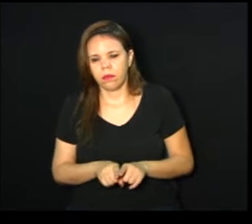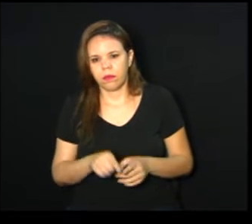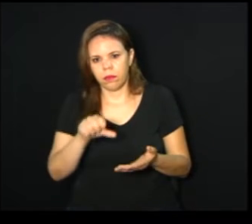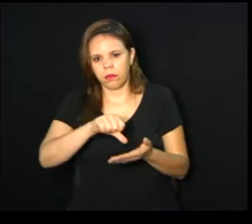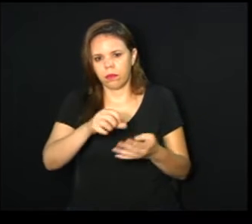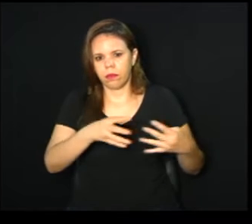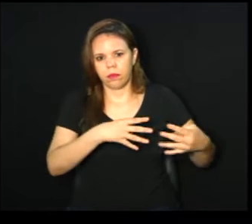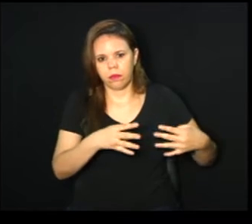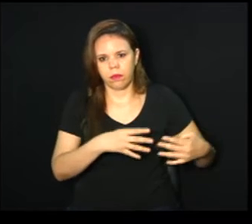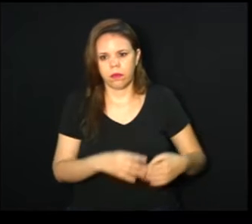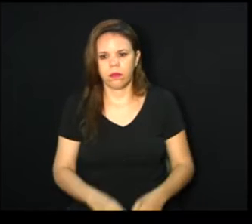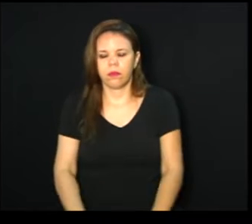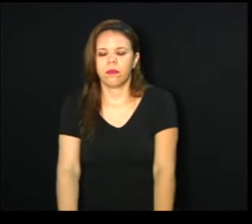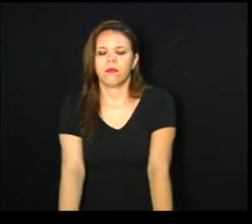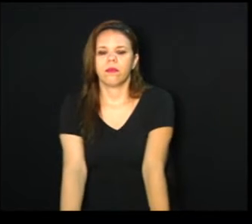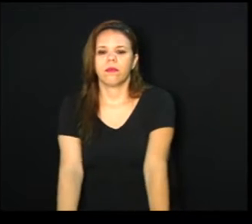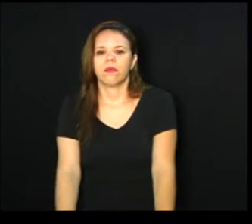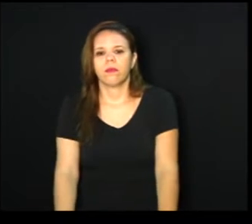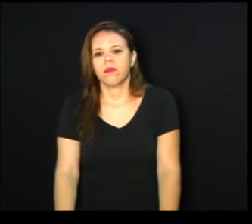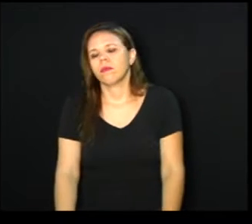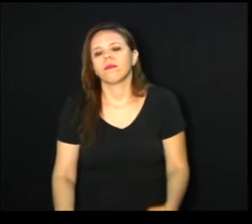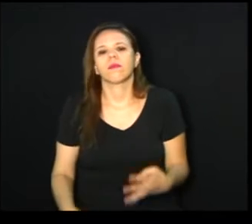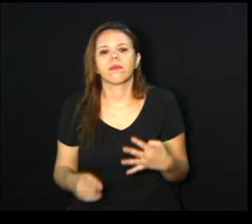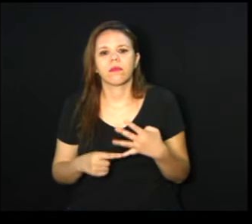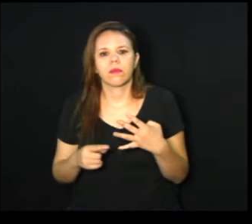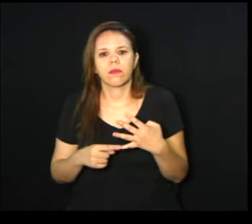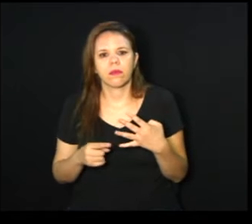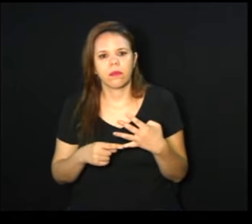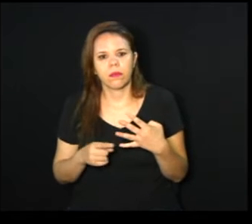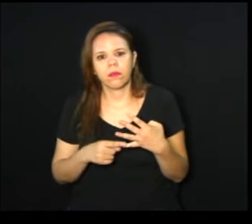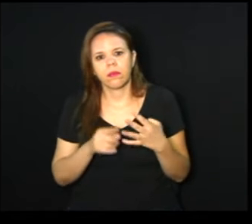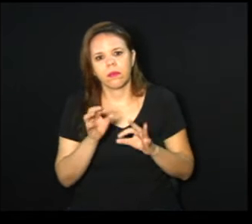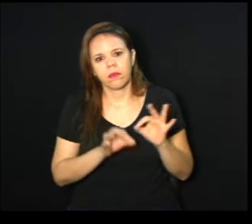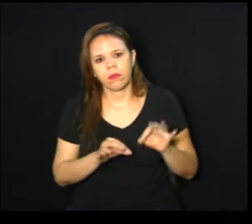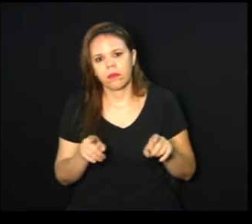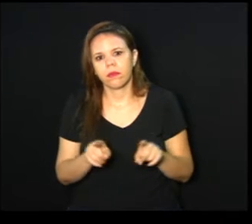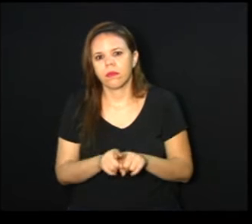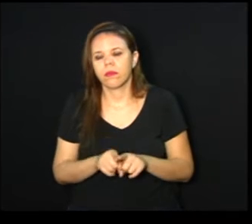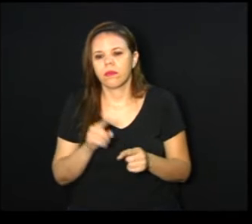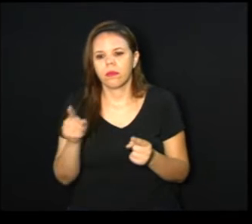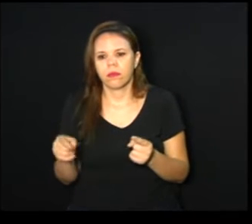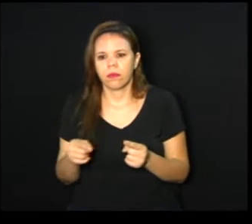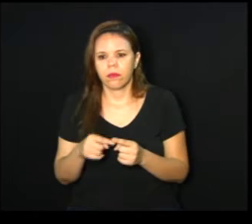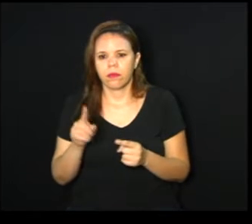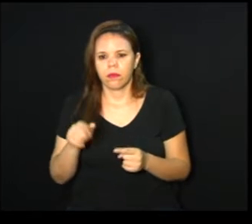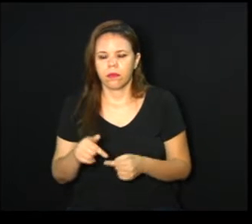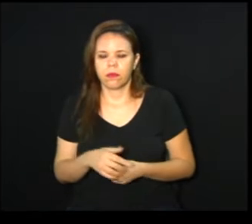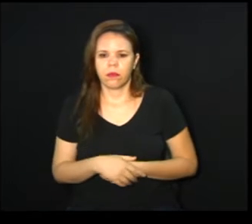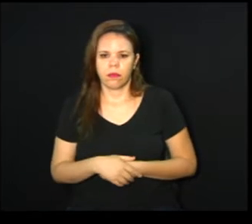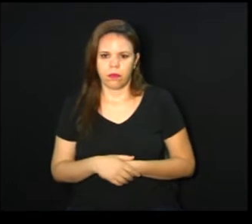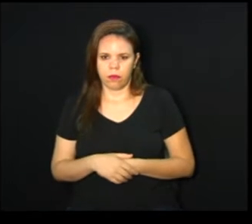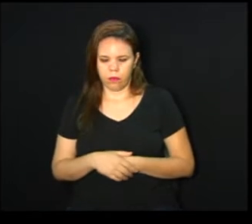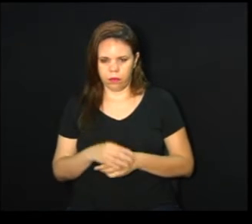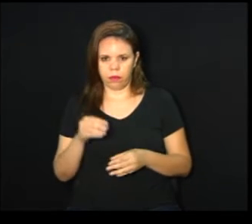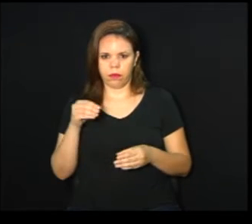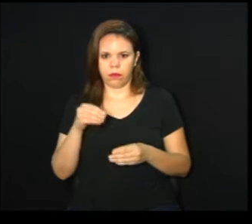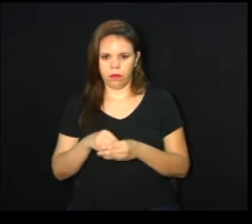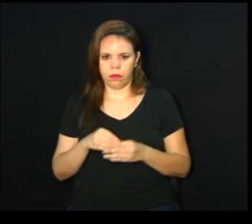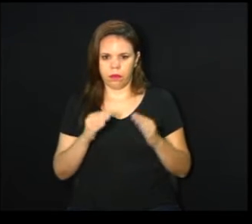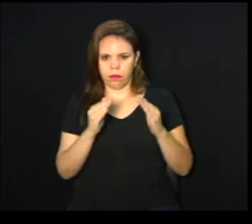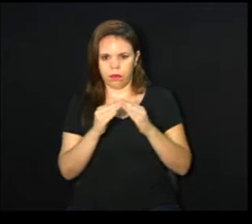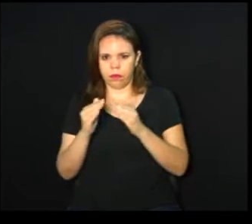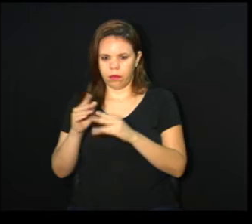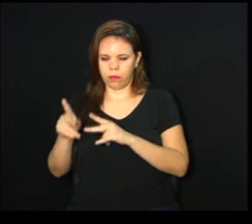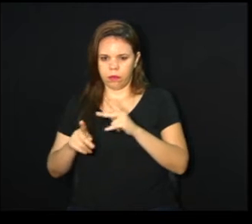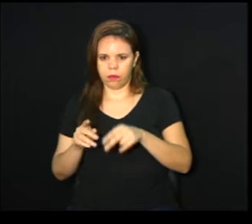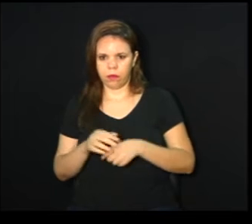Geraldo. A quarta vertente já é uma vertente mais dentro da residência do